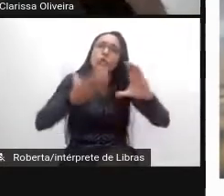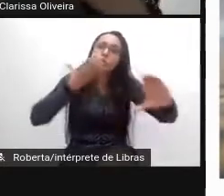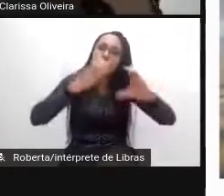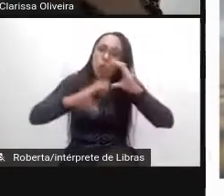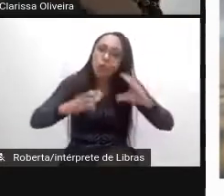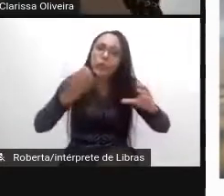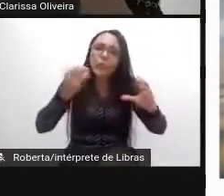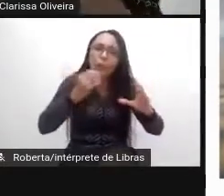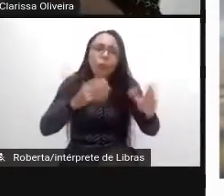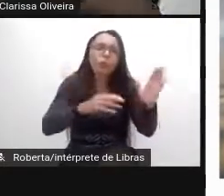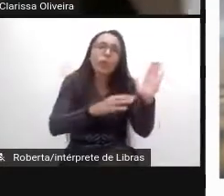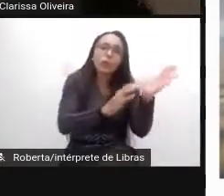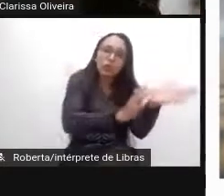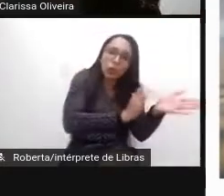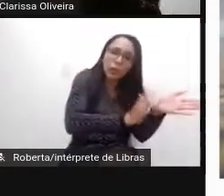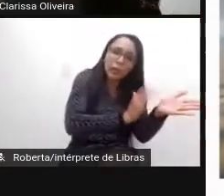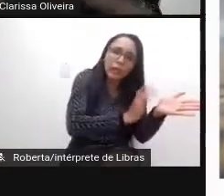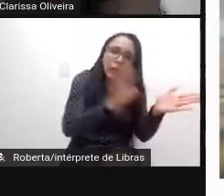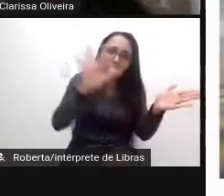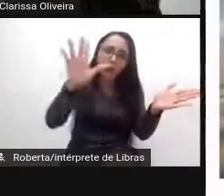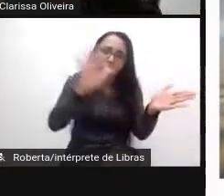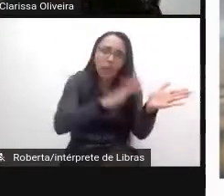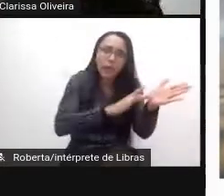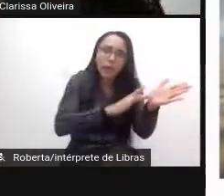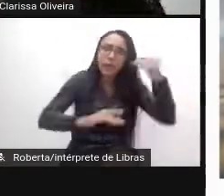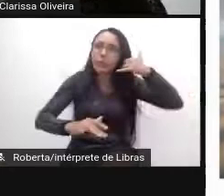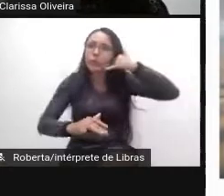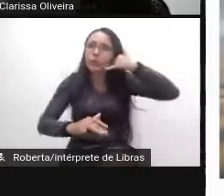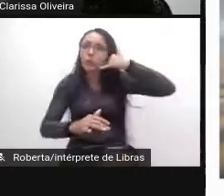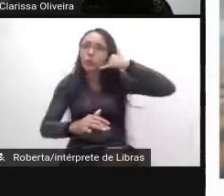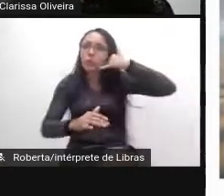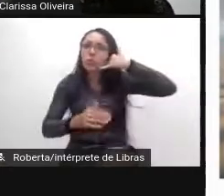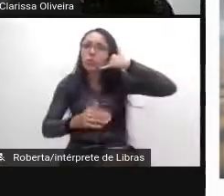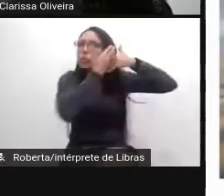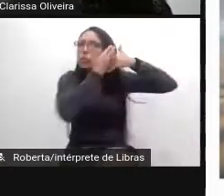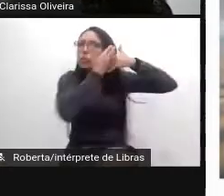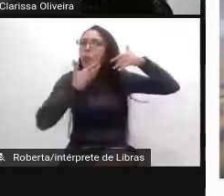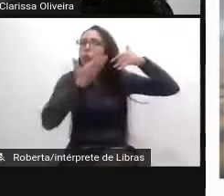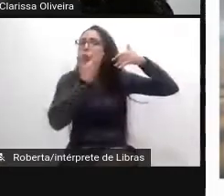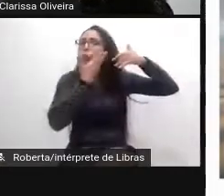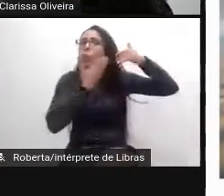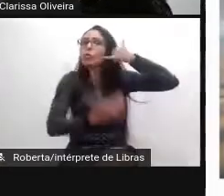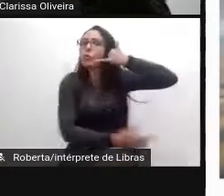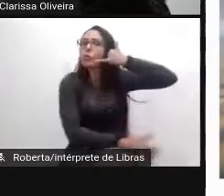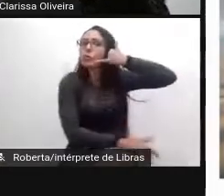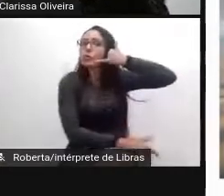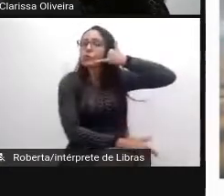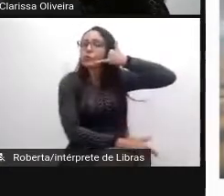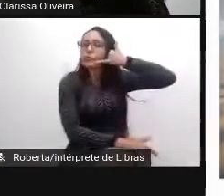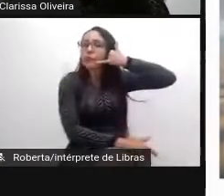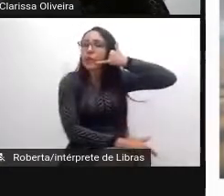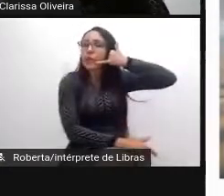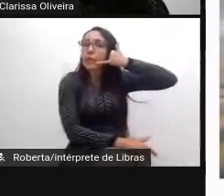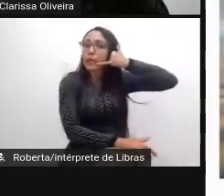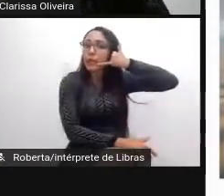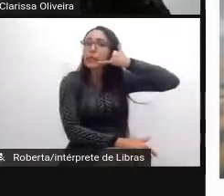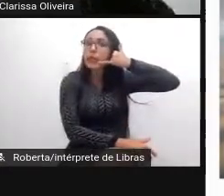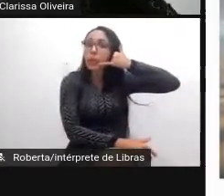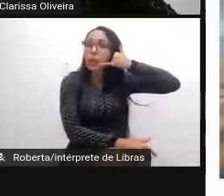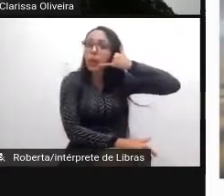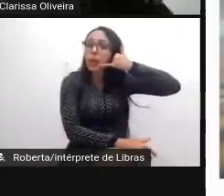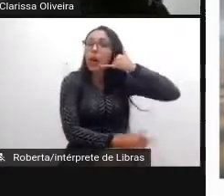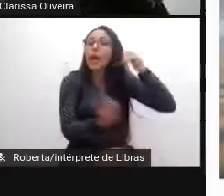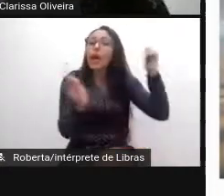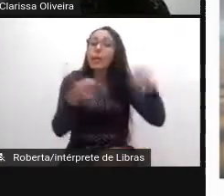Então, esse contato com o rosto pode sim, se o celular estiver contaminado, da gente contrair o vírus dessa forma.